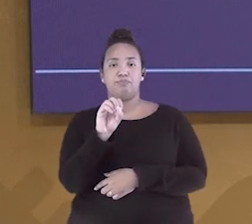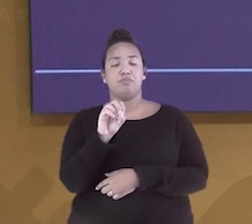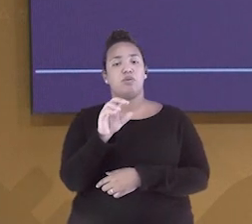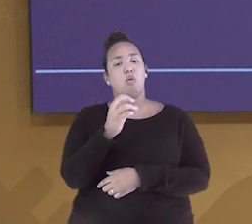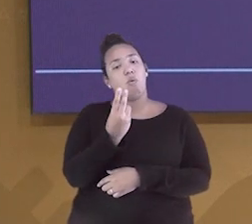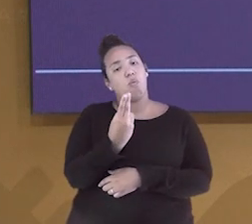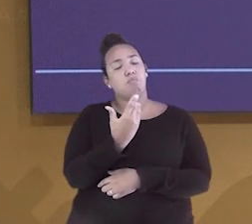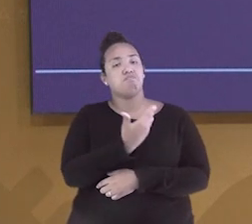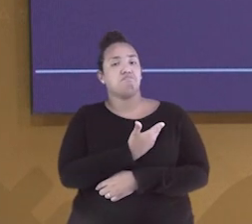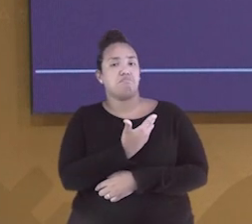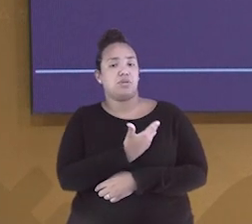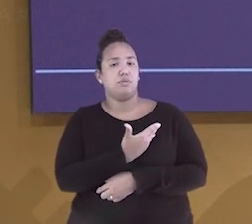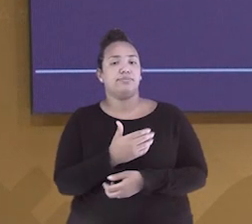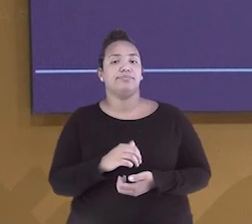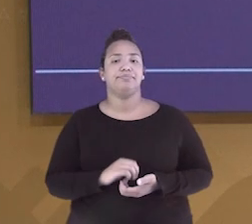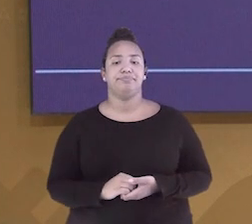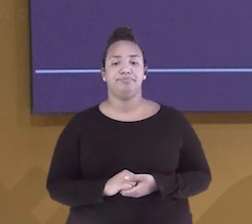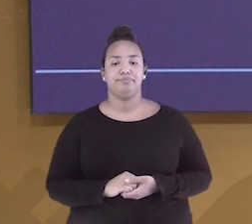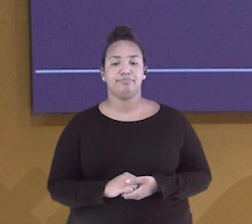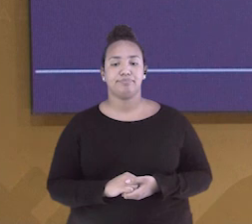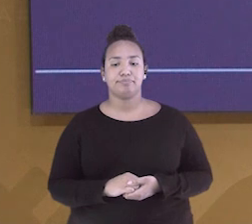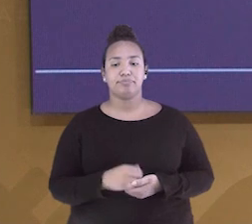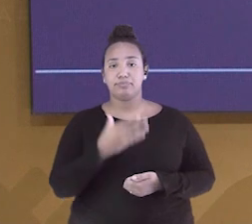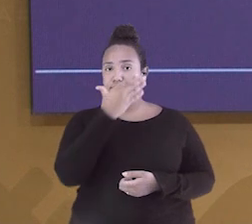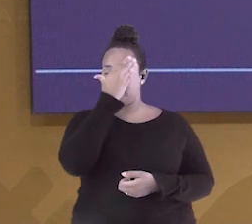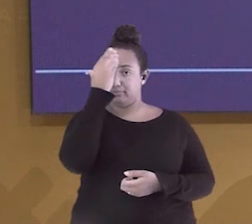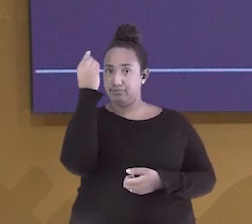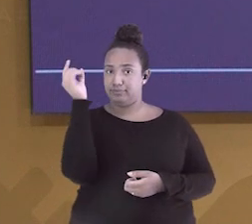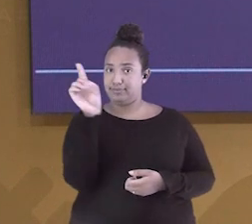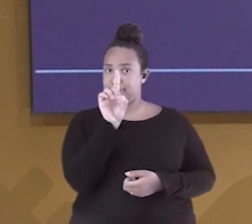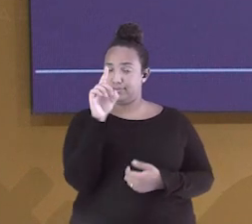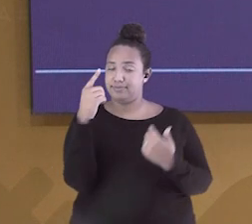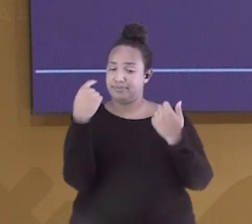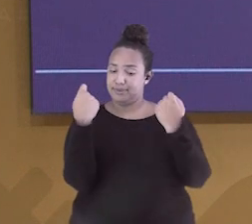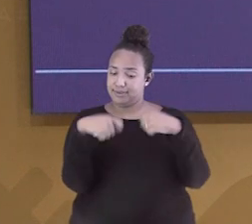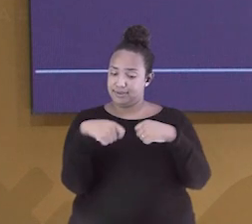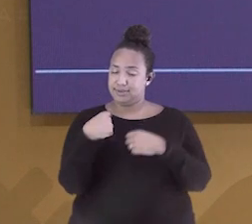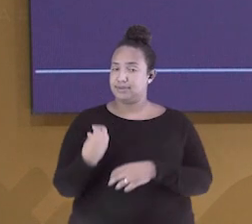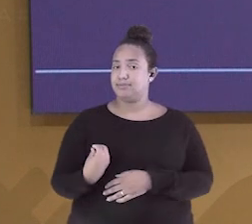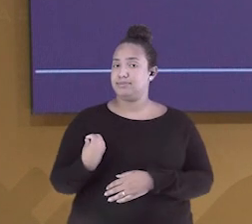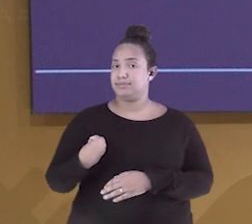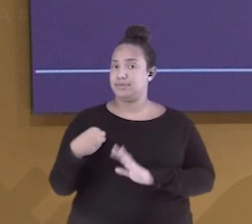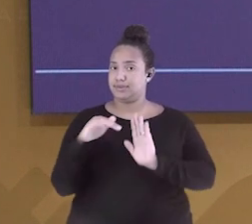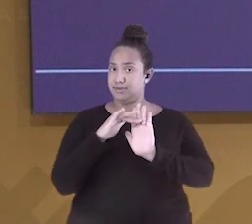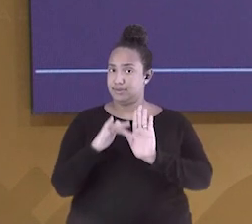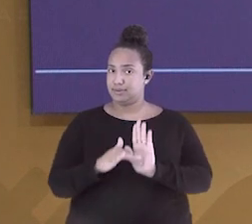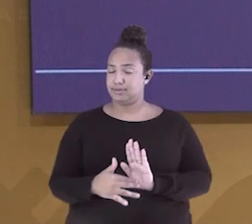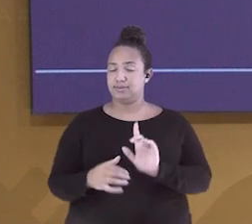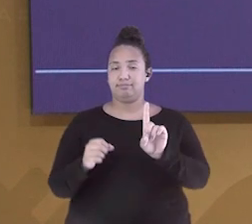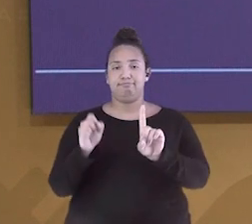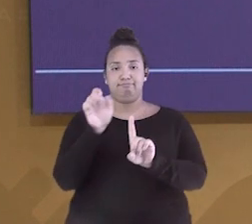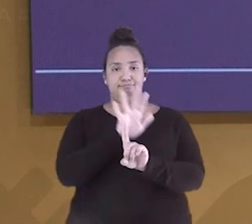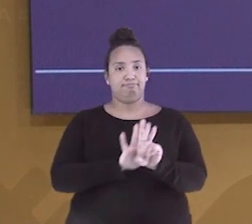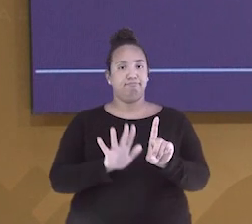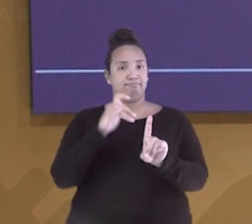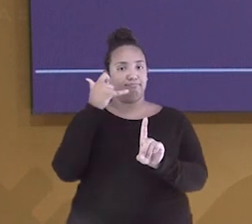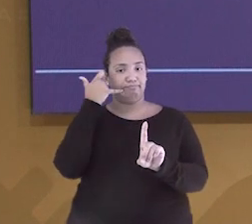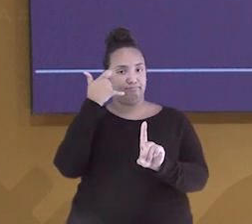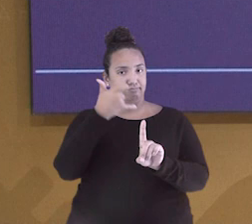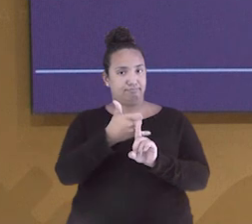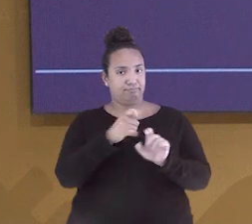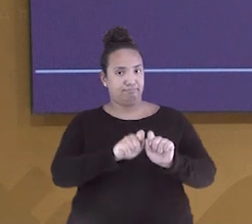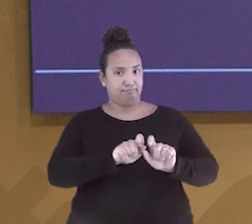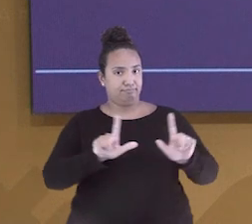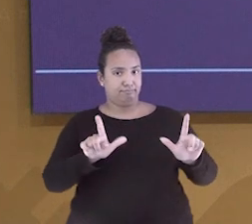de turma. Não se esqueça de confirmar sua presença acessando o QR Code que aparece aí na